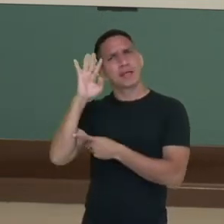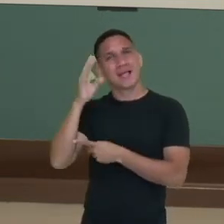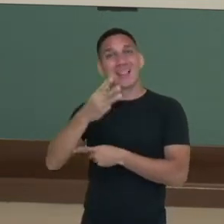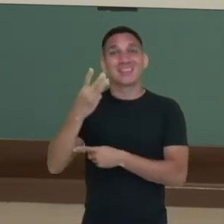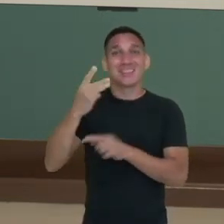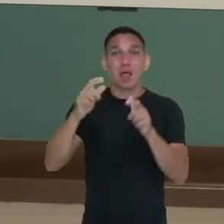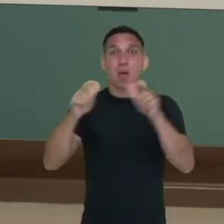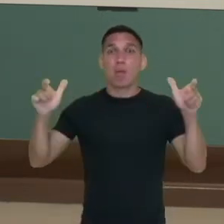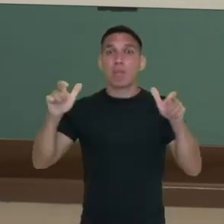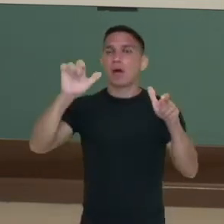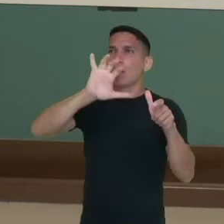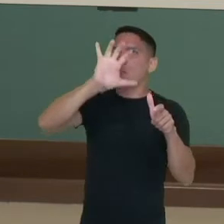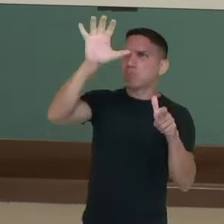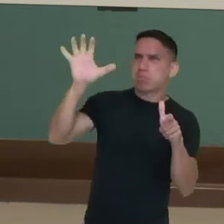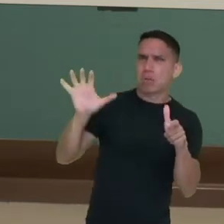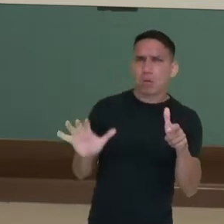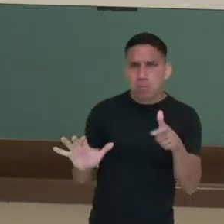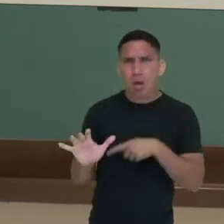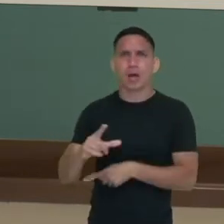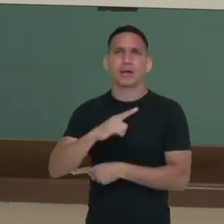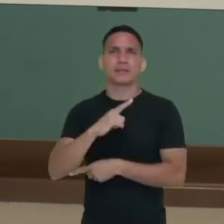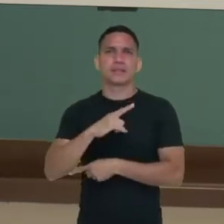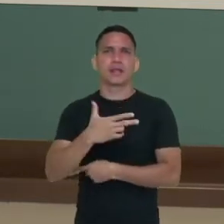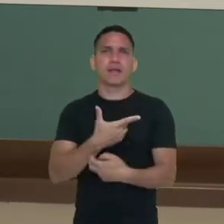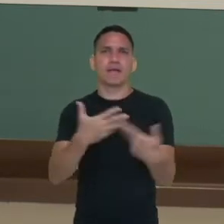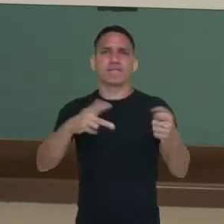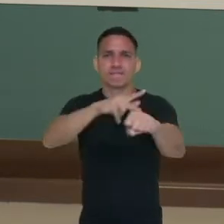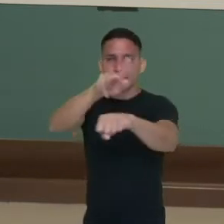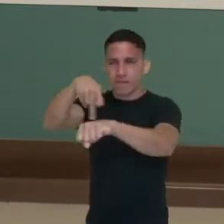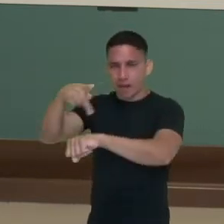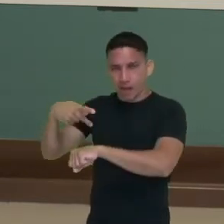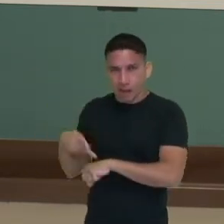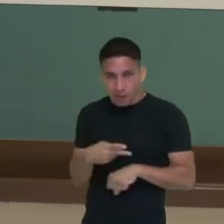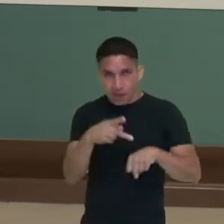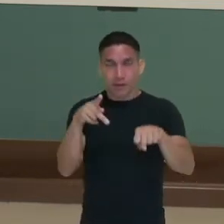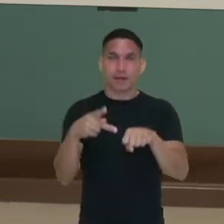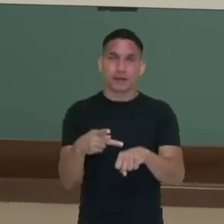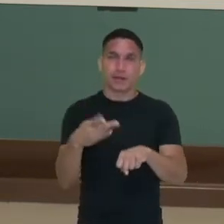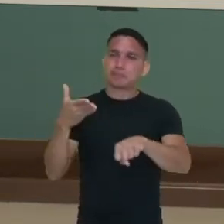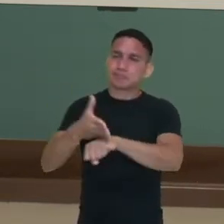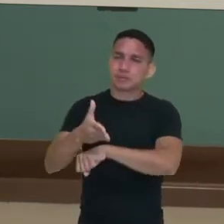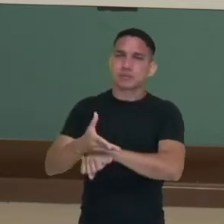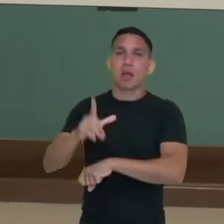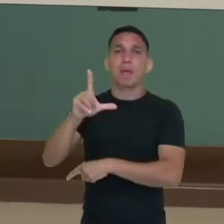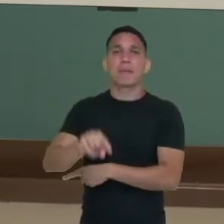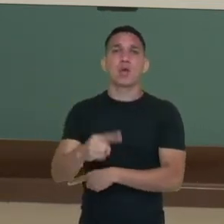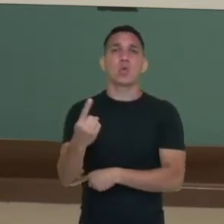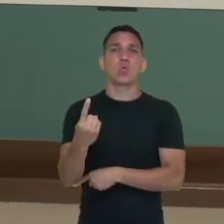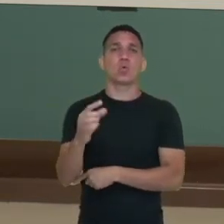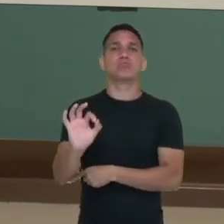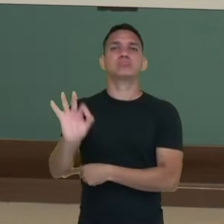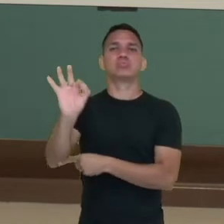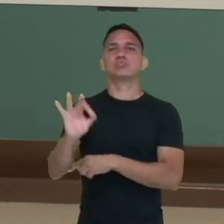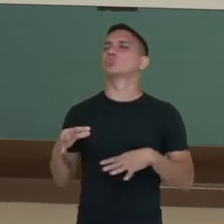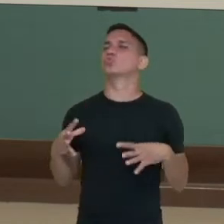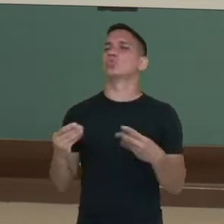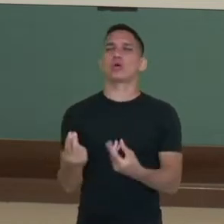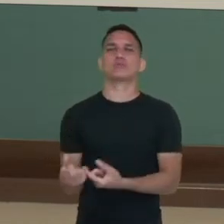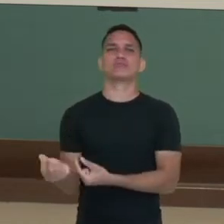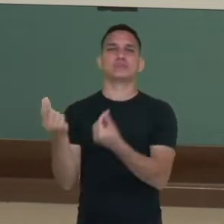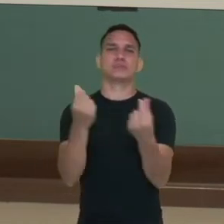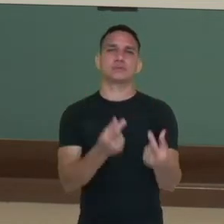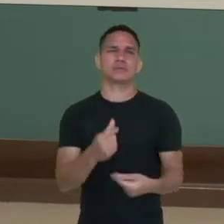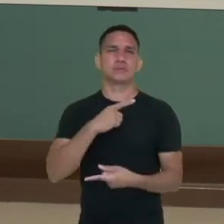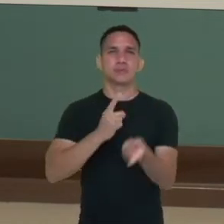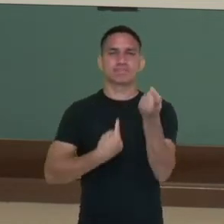continente que existe, né, formado por vários países, participando com menos de 1% de toda a riqueza que é gerada no